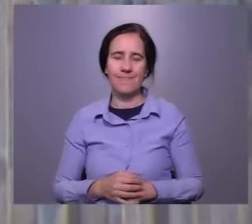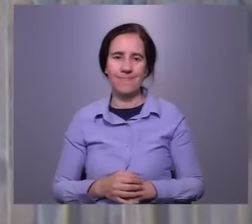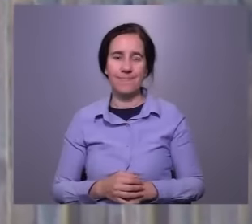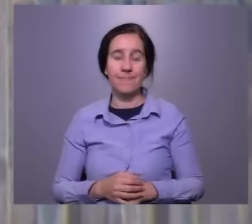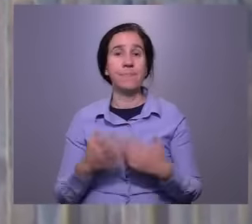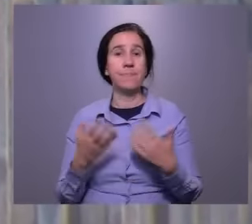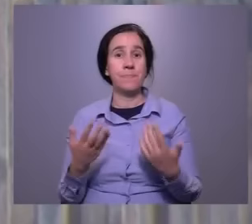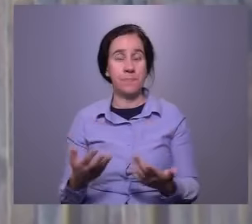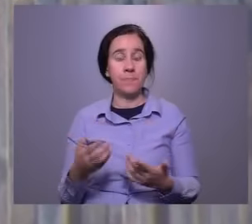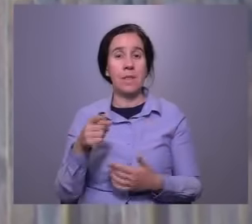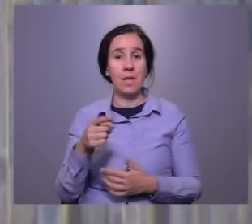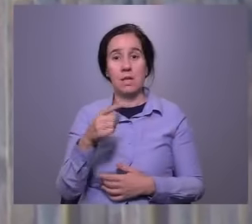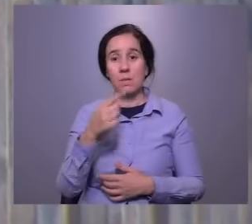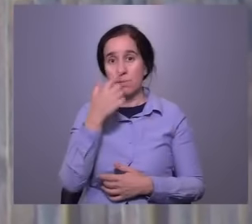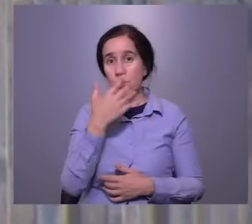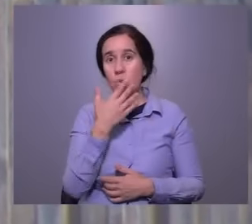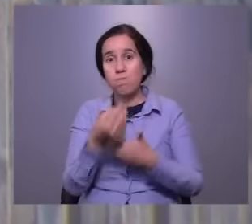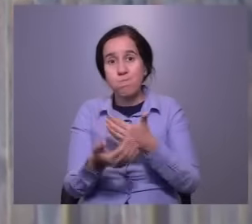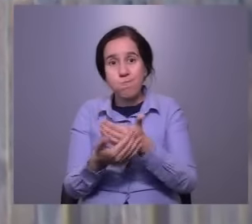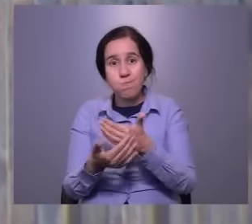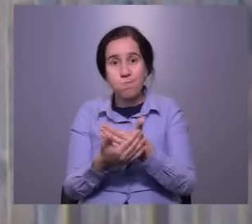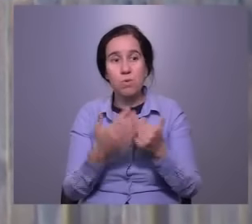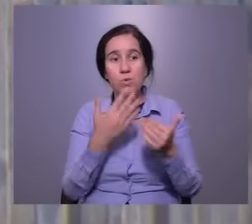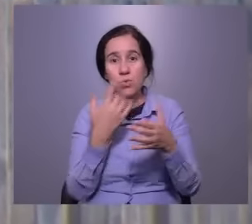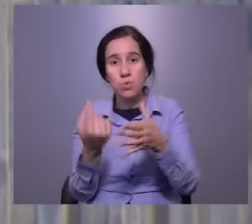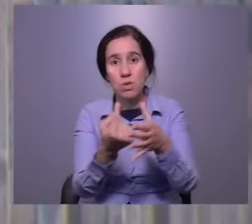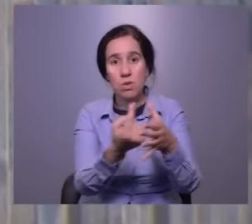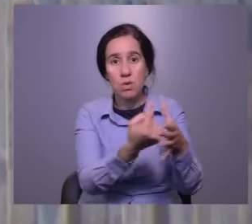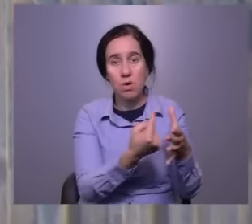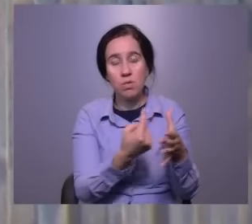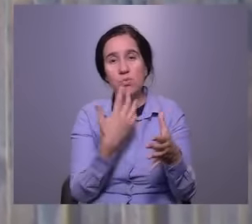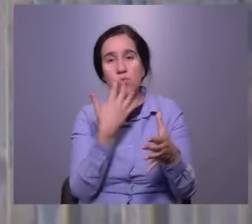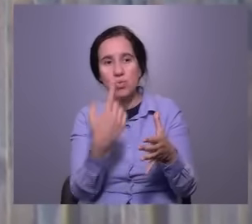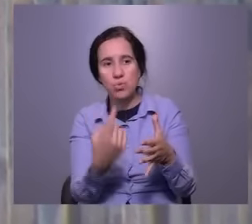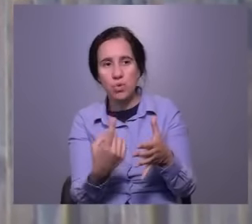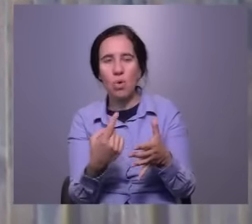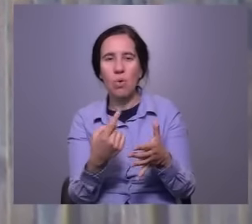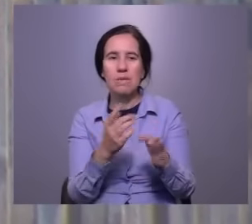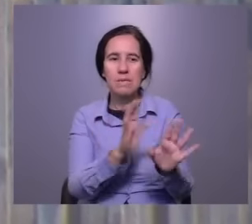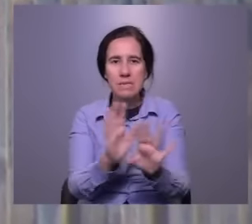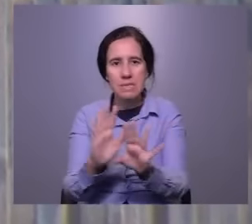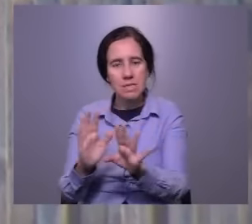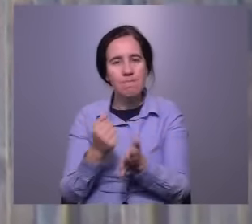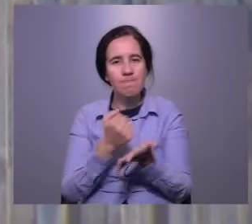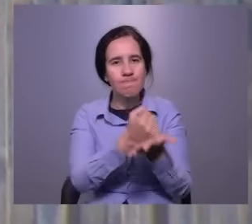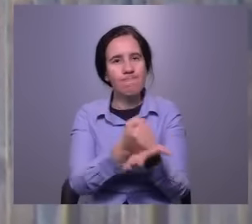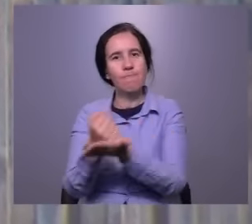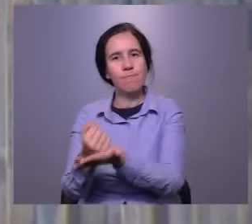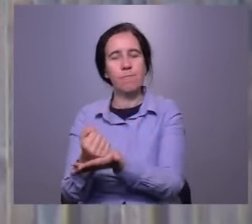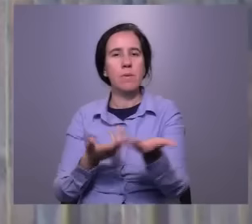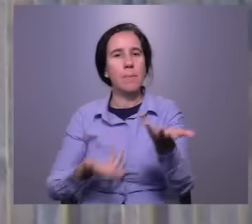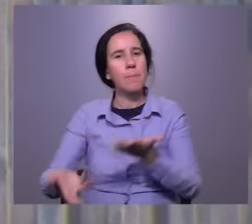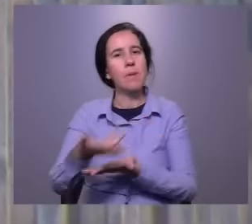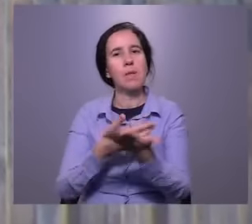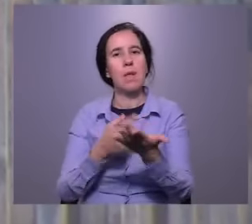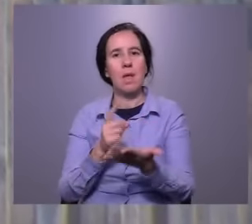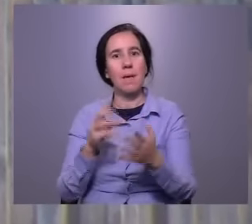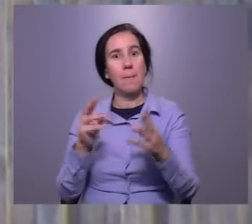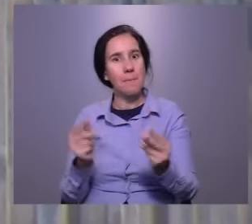tem a coragem de dizer: não te abandonarei, e de seguir um caminho diferente.